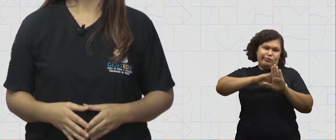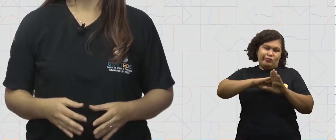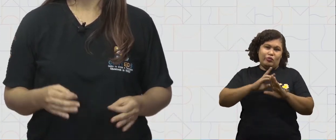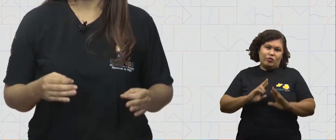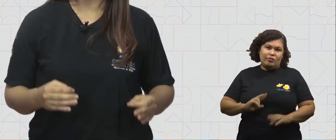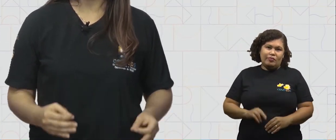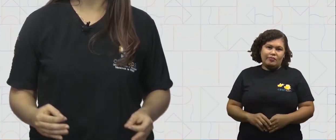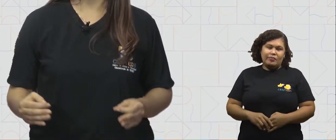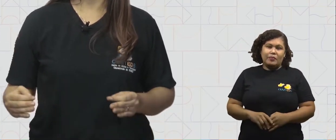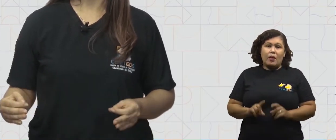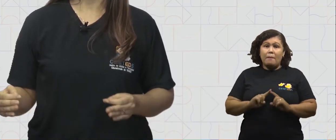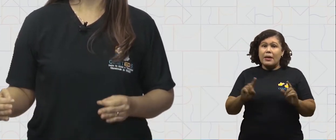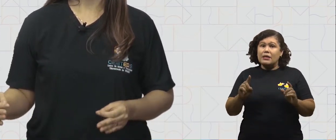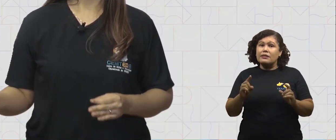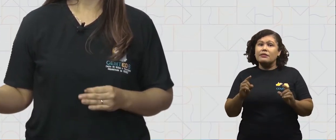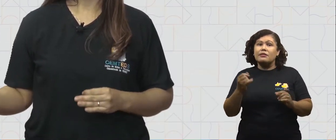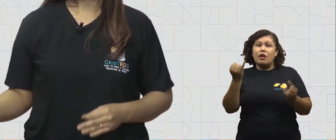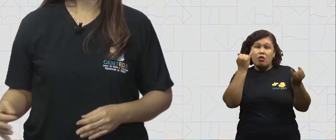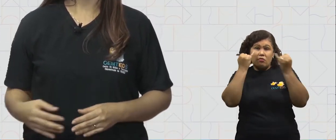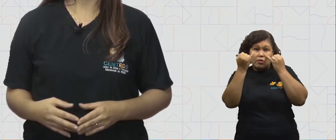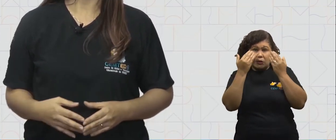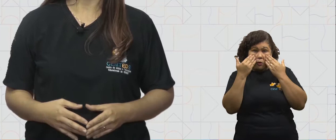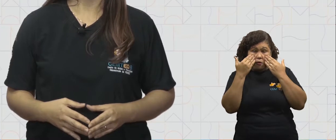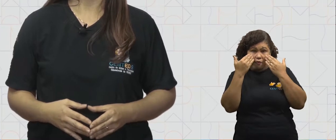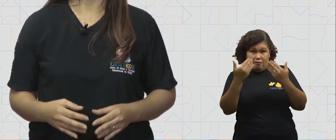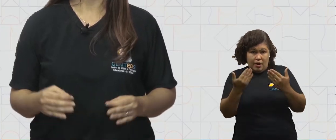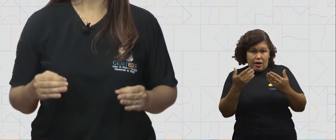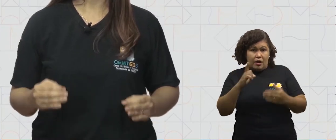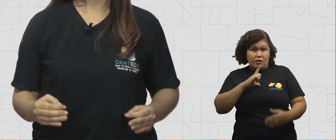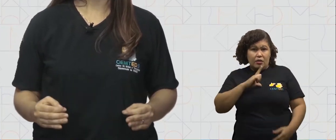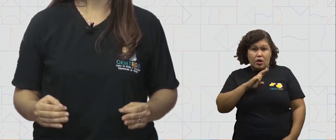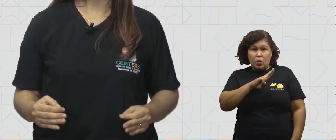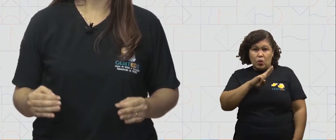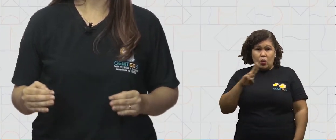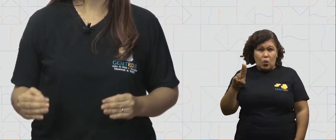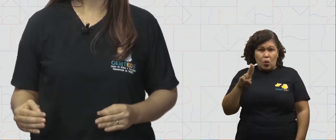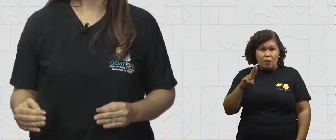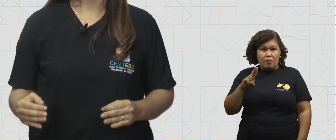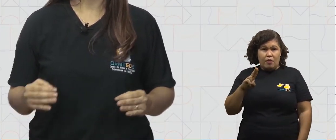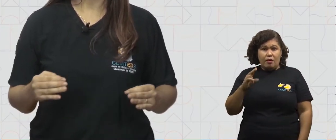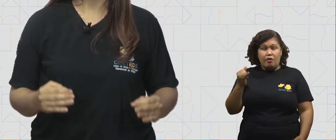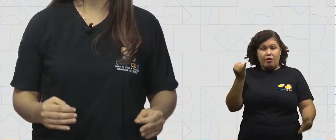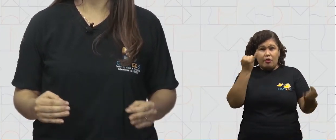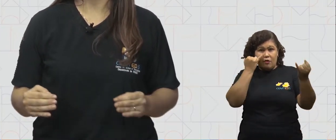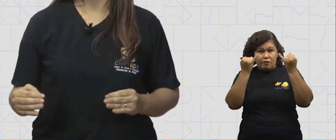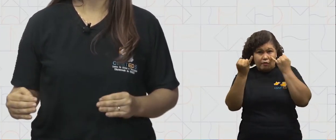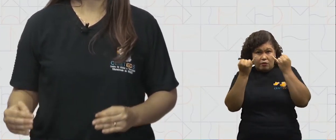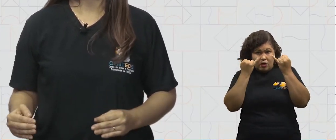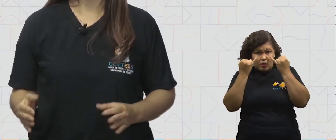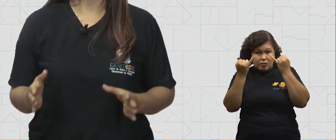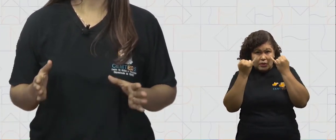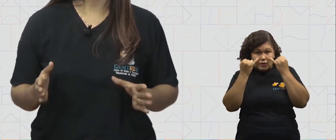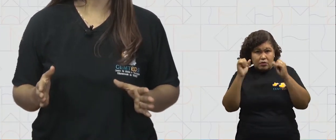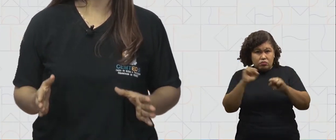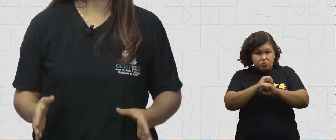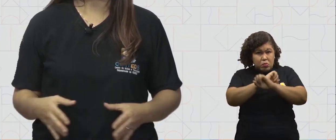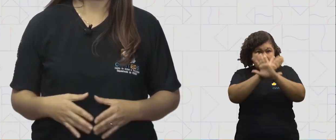não. As que são facilmente encontradas em um texto são chamadas de